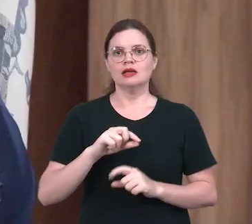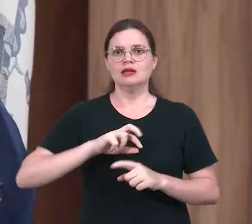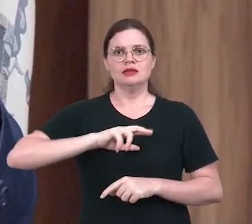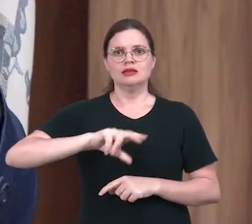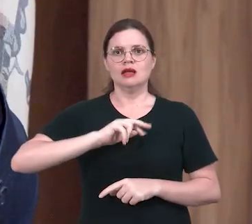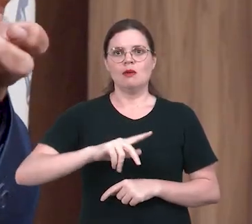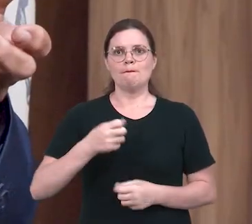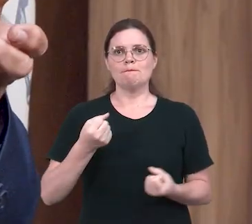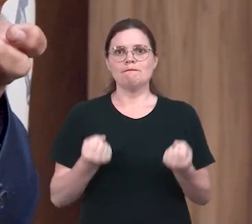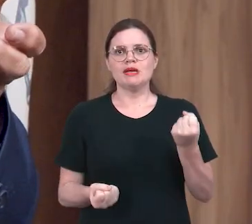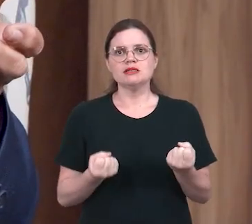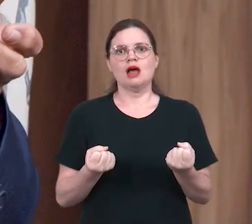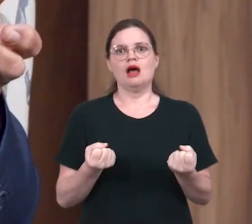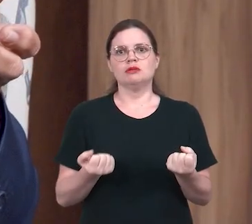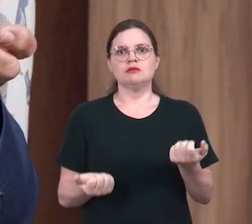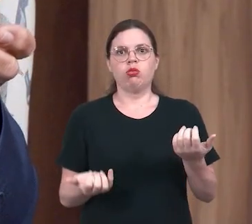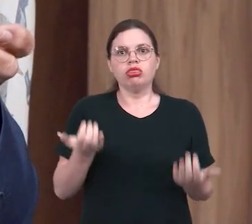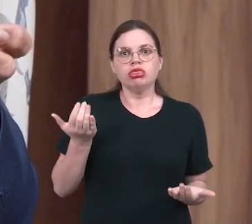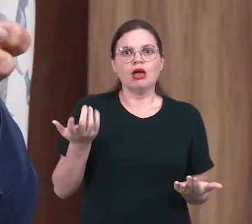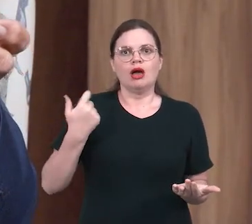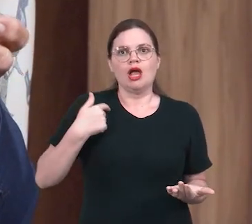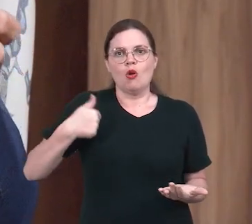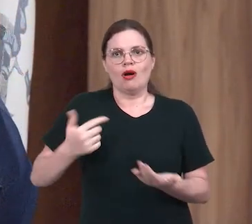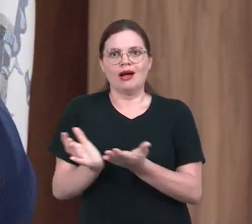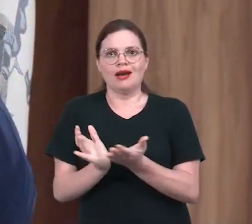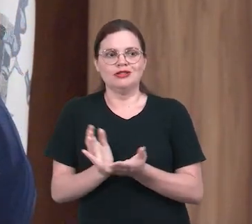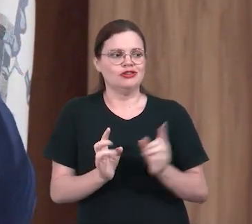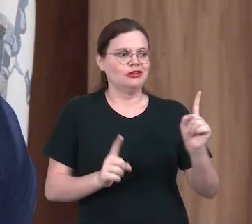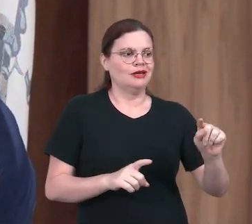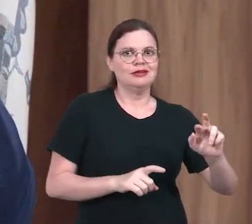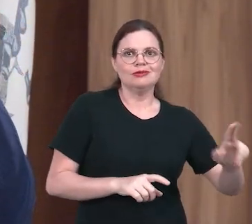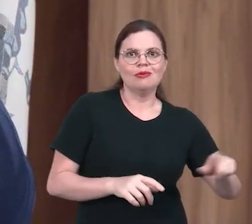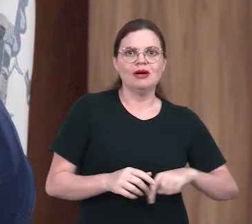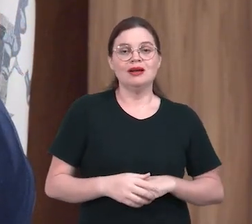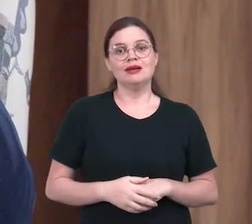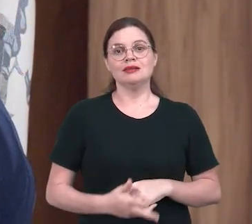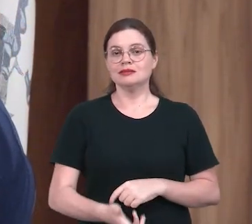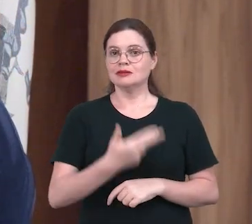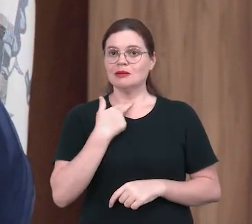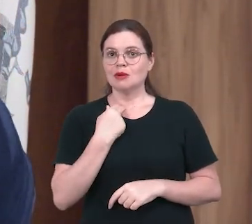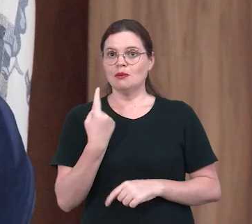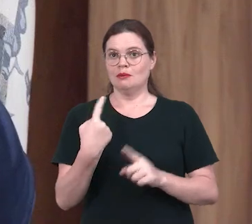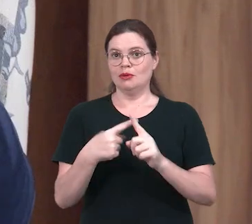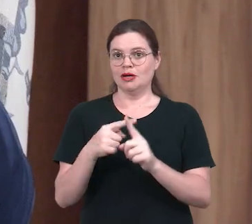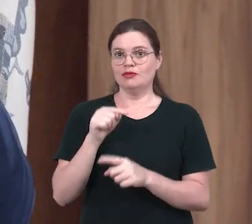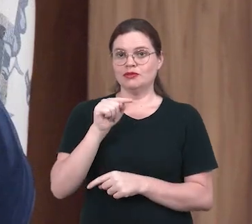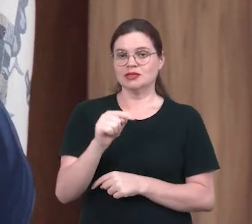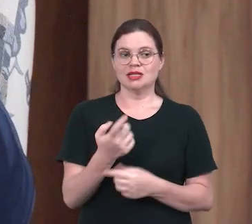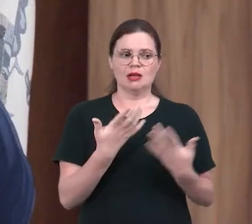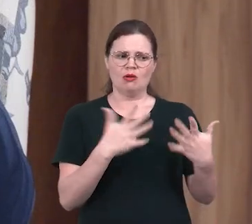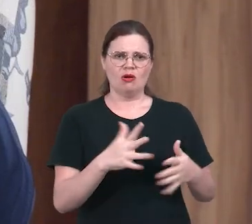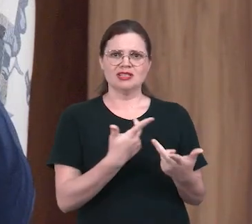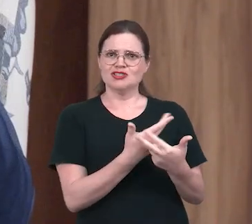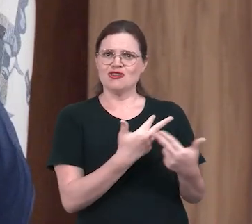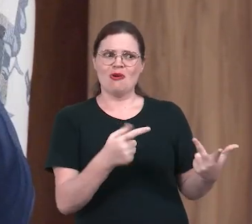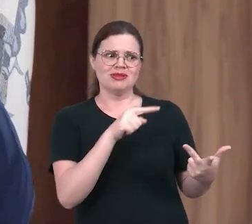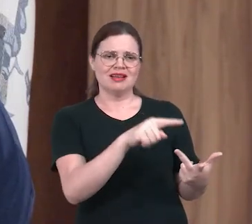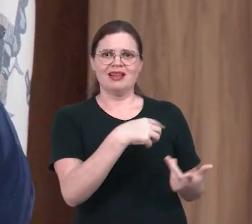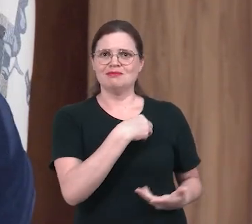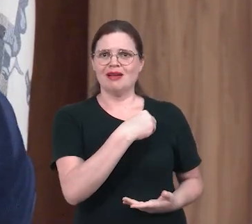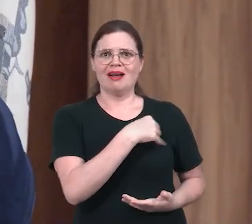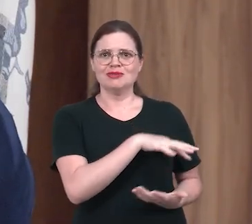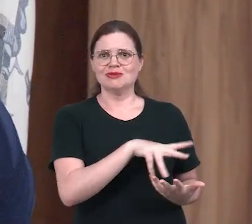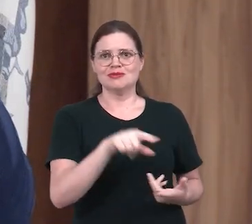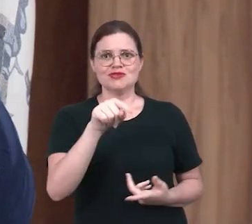que seu marido, sua esposa vai entender que você não faz certas coisas, que você não valoriza certas coisas, que os